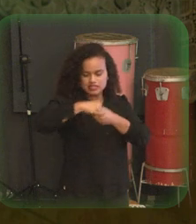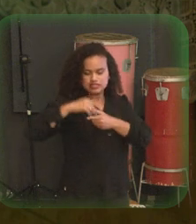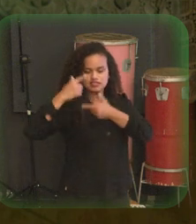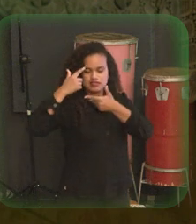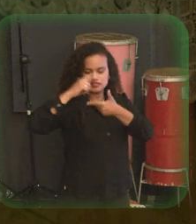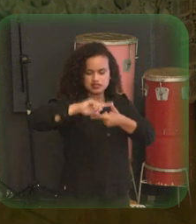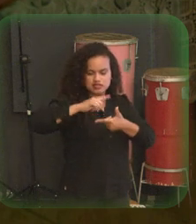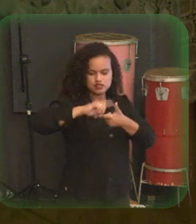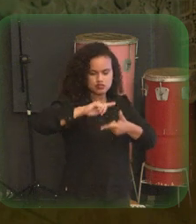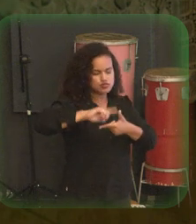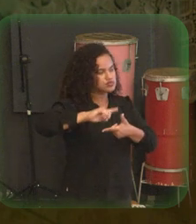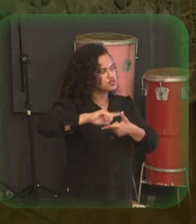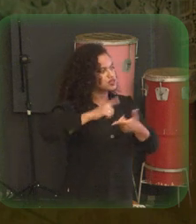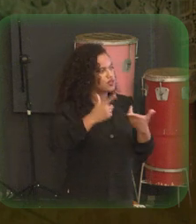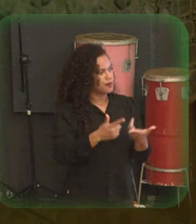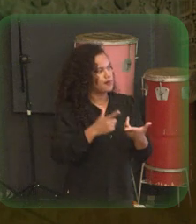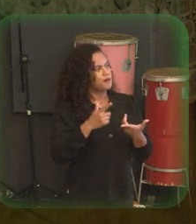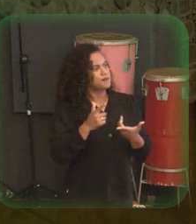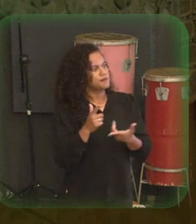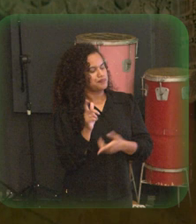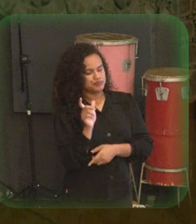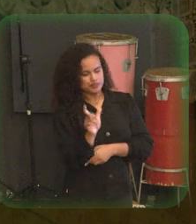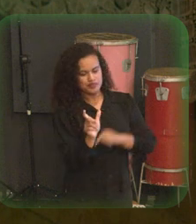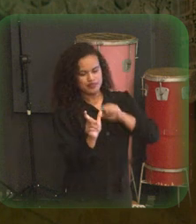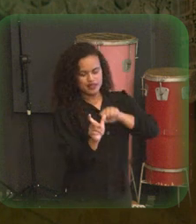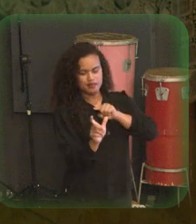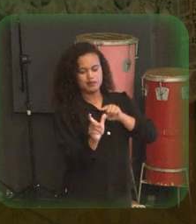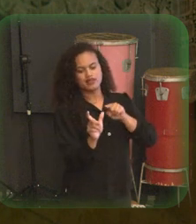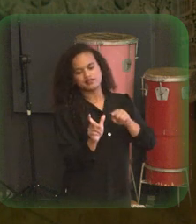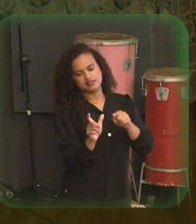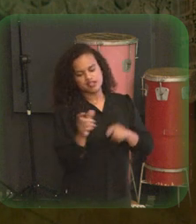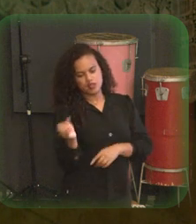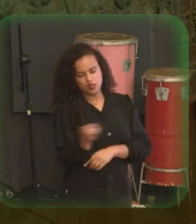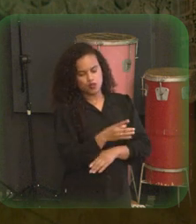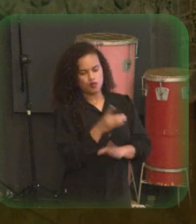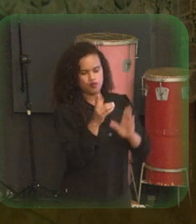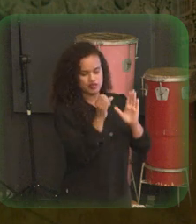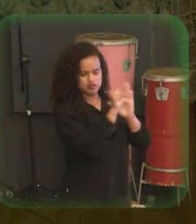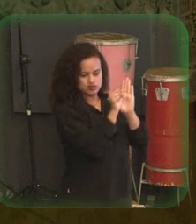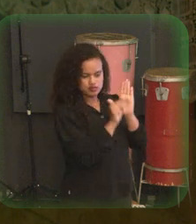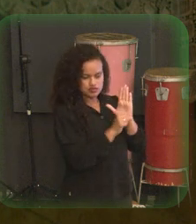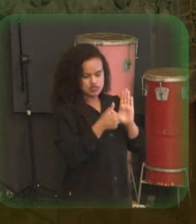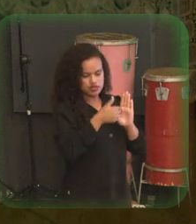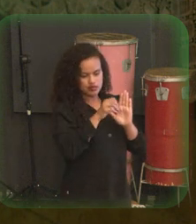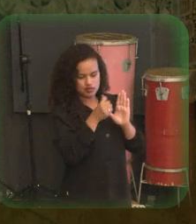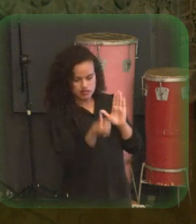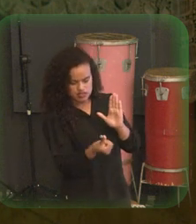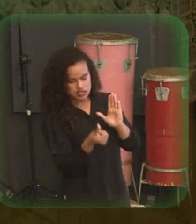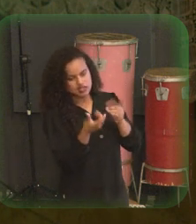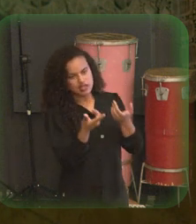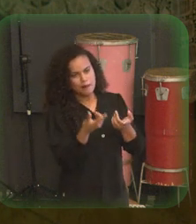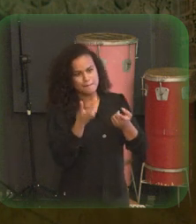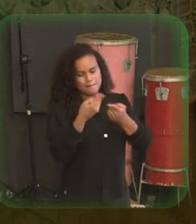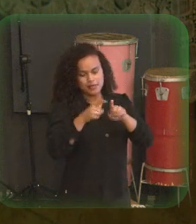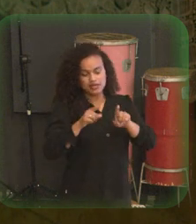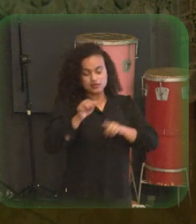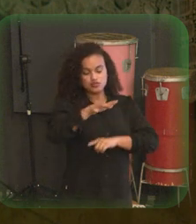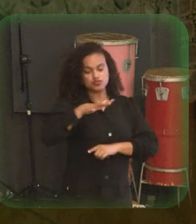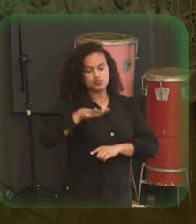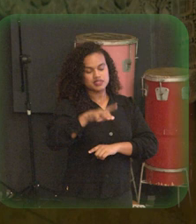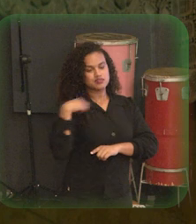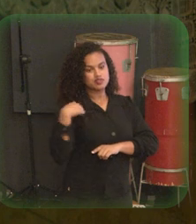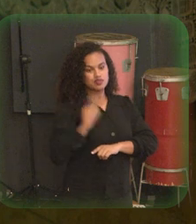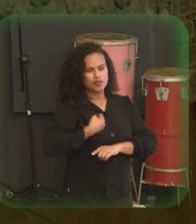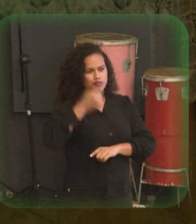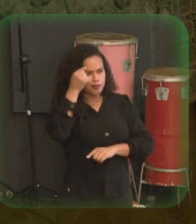tradições, essa ideia de humanidade, inclusive, é muito recente, né? Ela vem do século XVI, mas esse espaço de nós pensarmos, de nos pensarmos todos